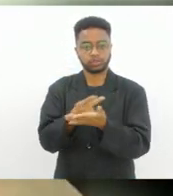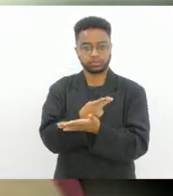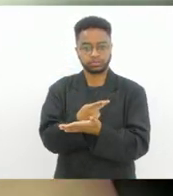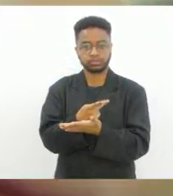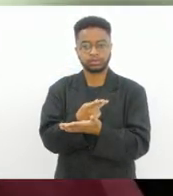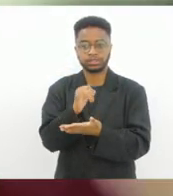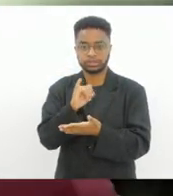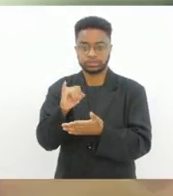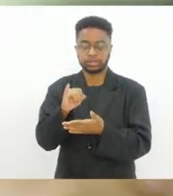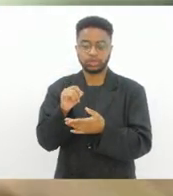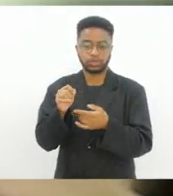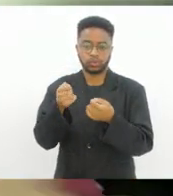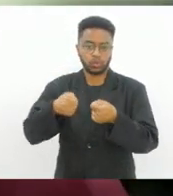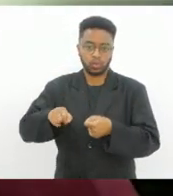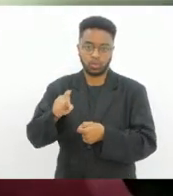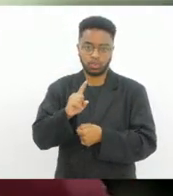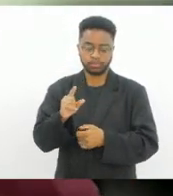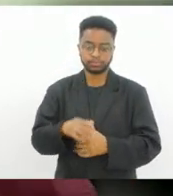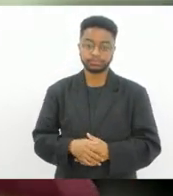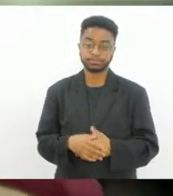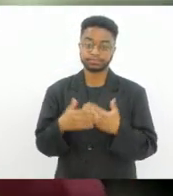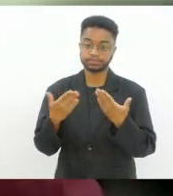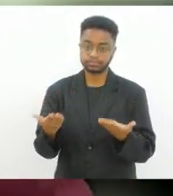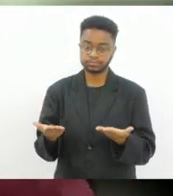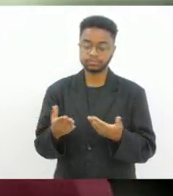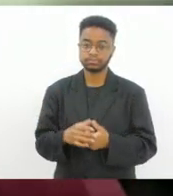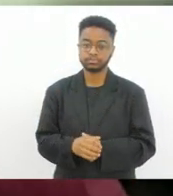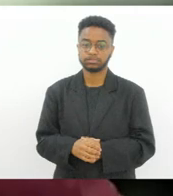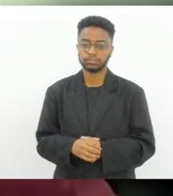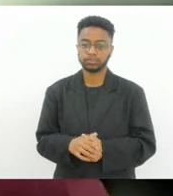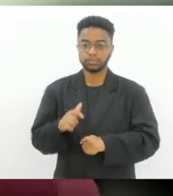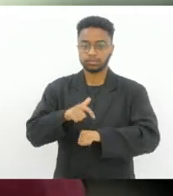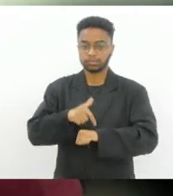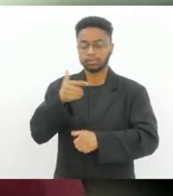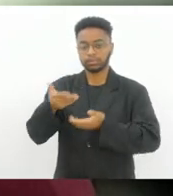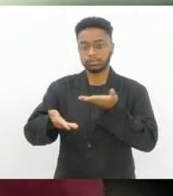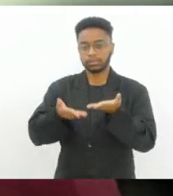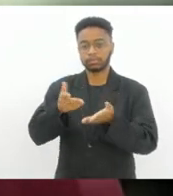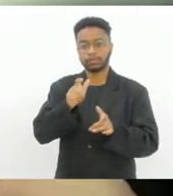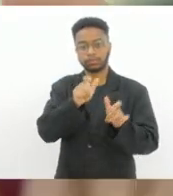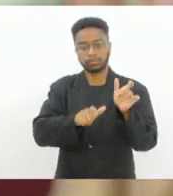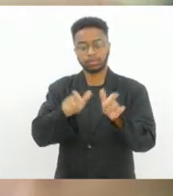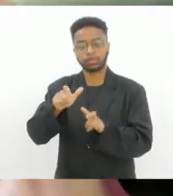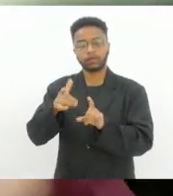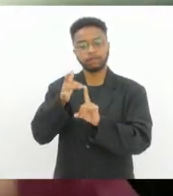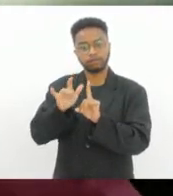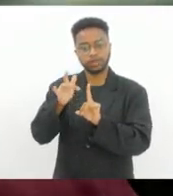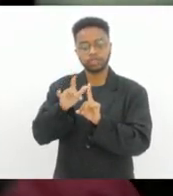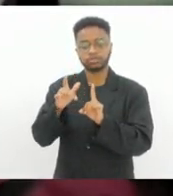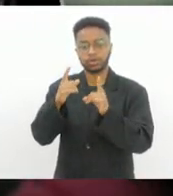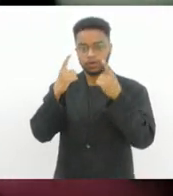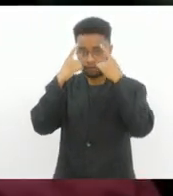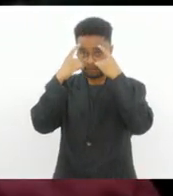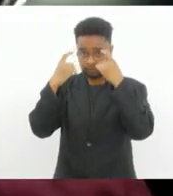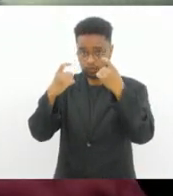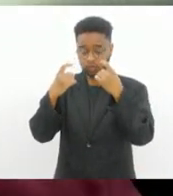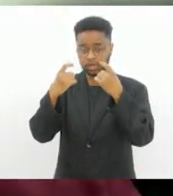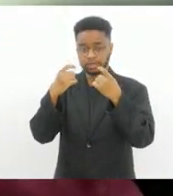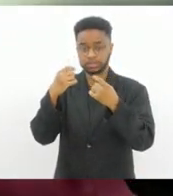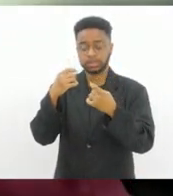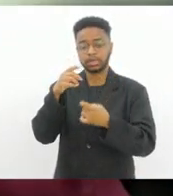se for desnecessário. Então, no atendimento hoje às vítimas de violência sexual, é isso que a gente tem tentado